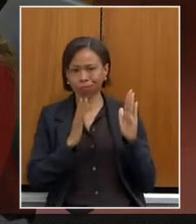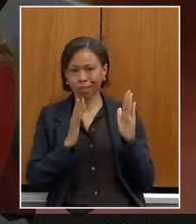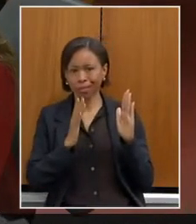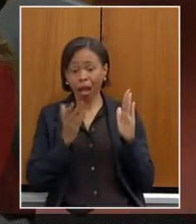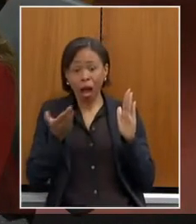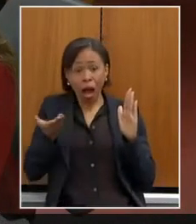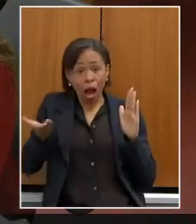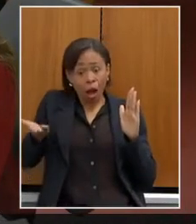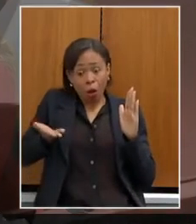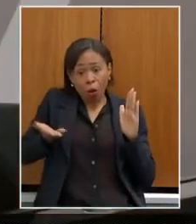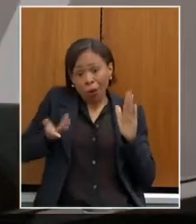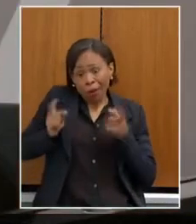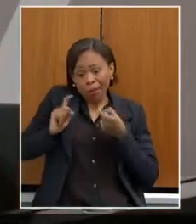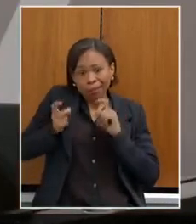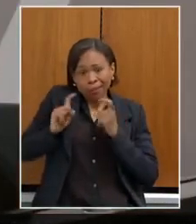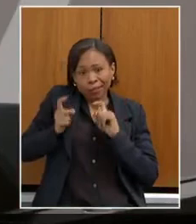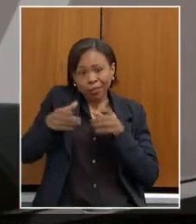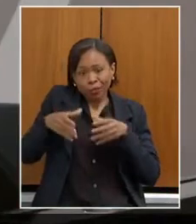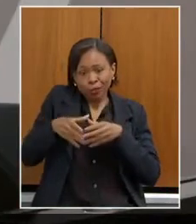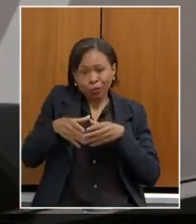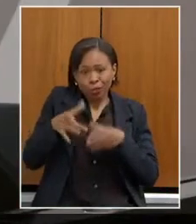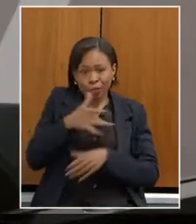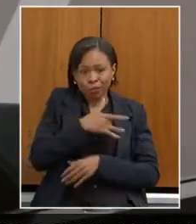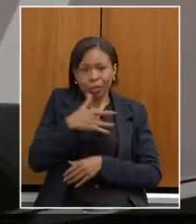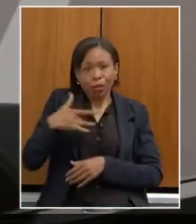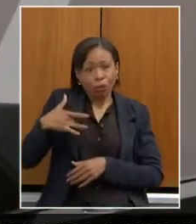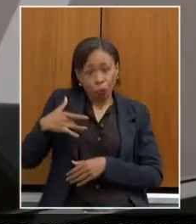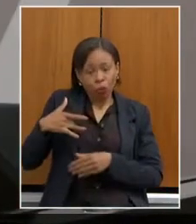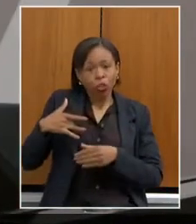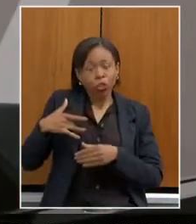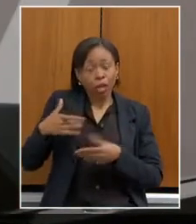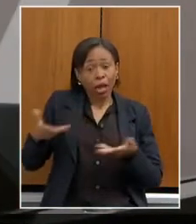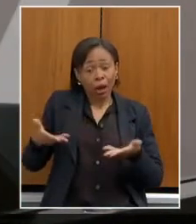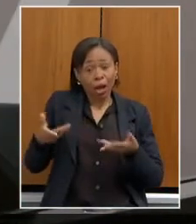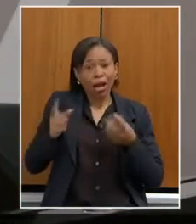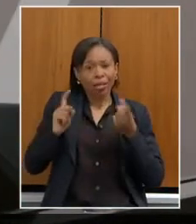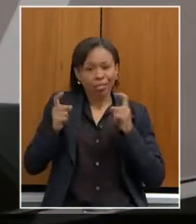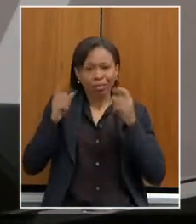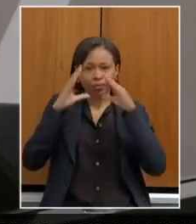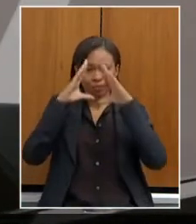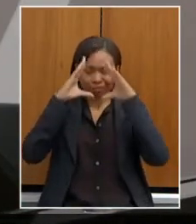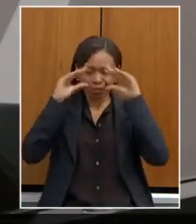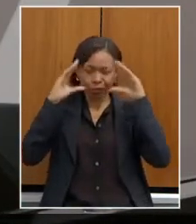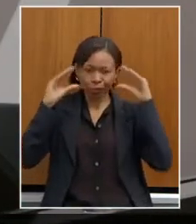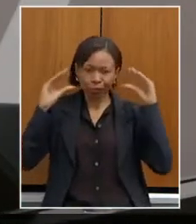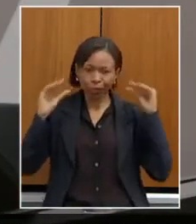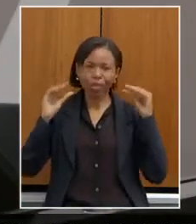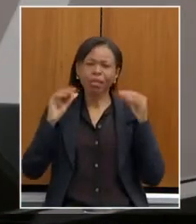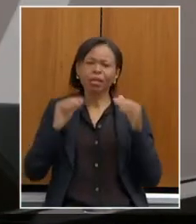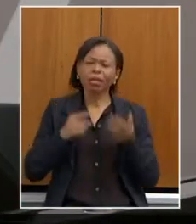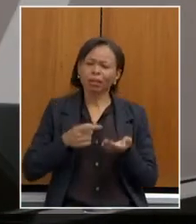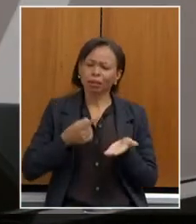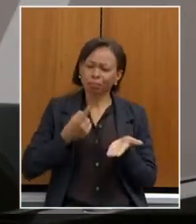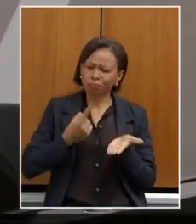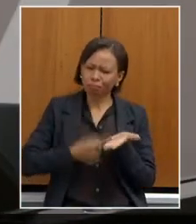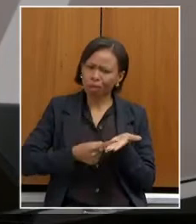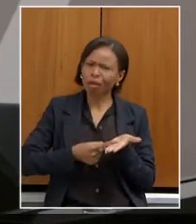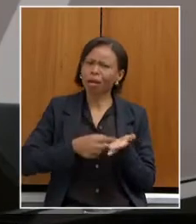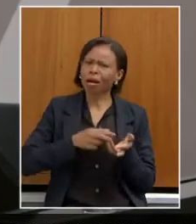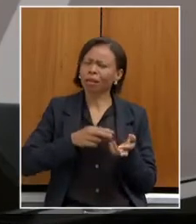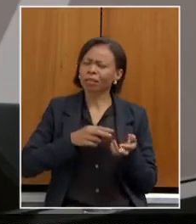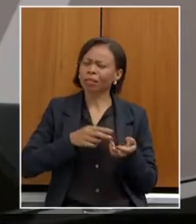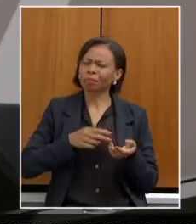da Comissão de Saúde um pouco mais tranquila com o dever sendo cumprido hoje pelo gestor